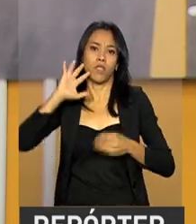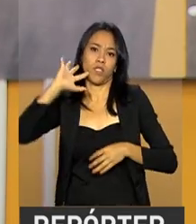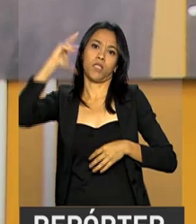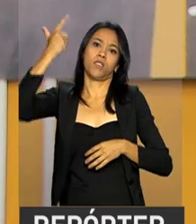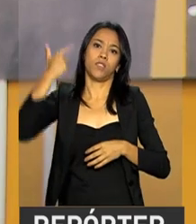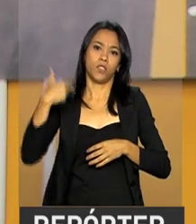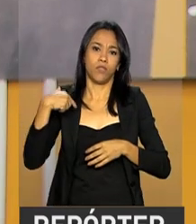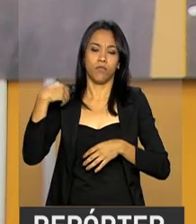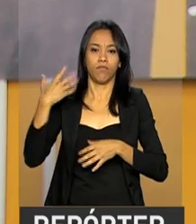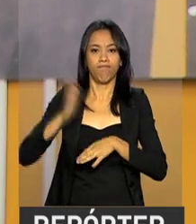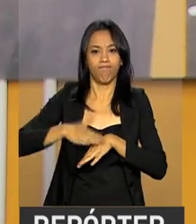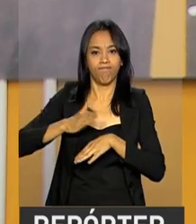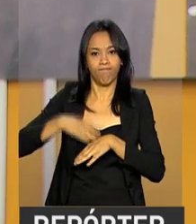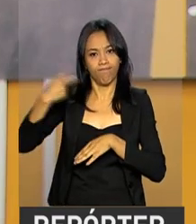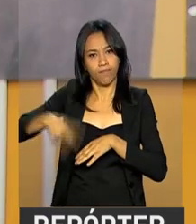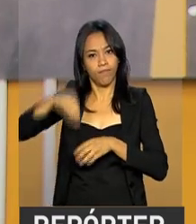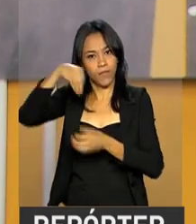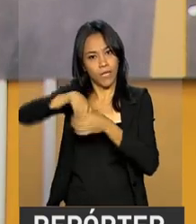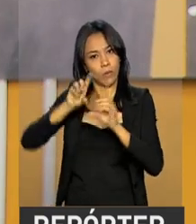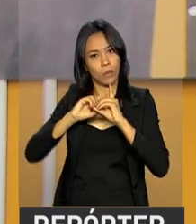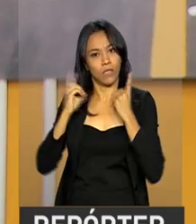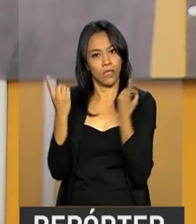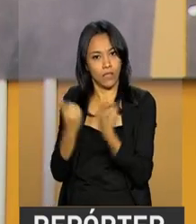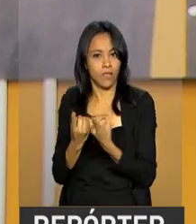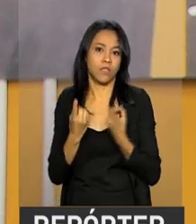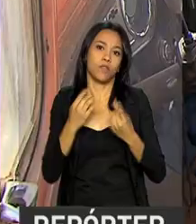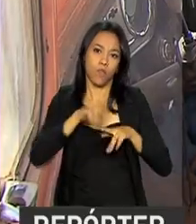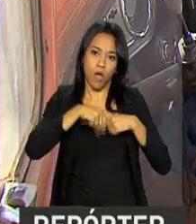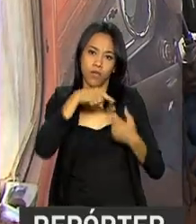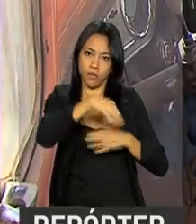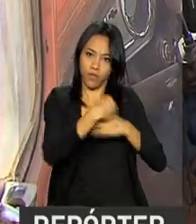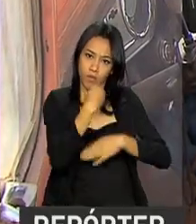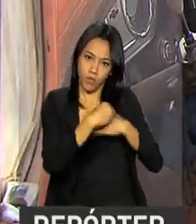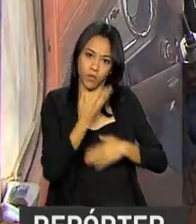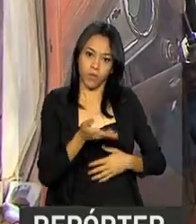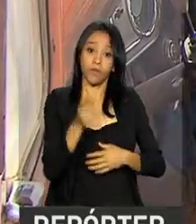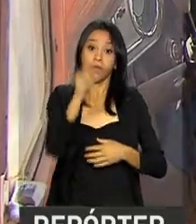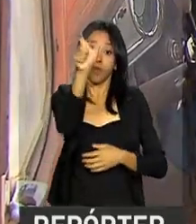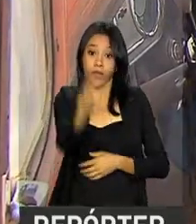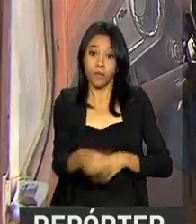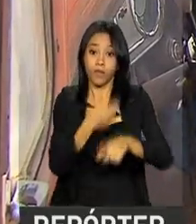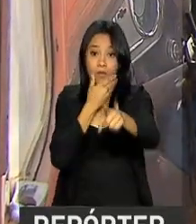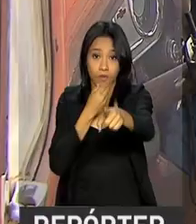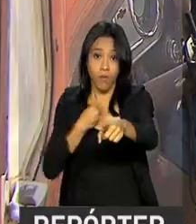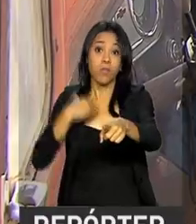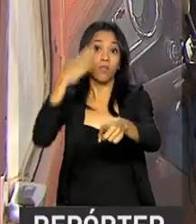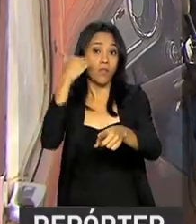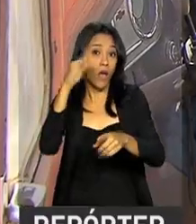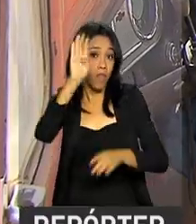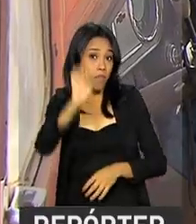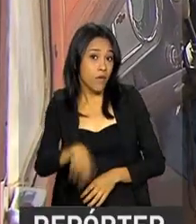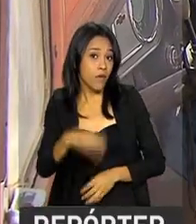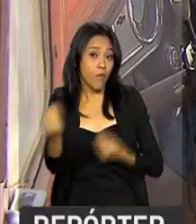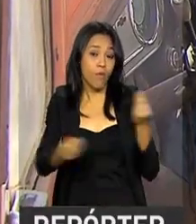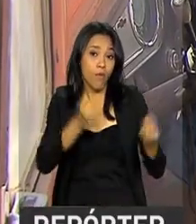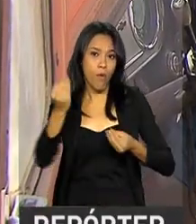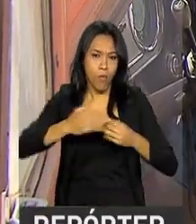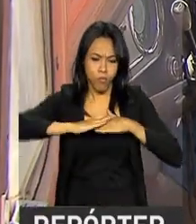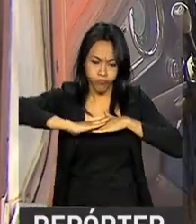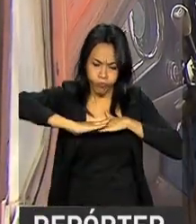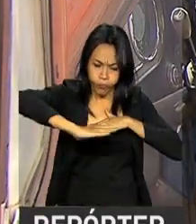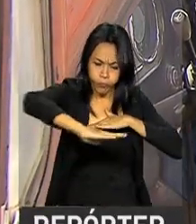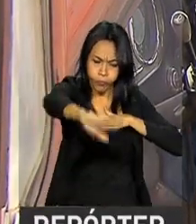decisões de acordo com as ações de manutenção que a gente tem disse alcino sabe bem a importância de transitar com rodovias bem